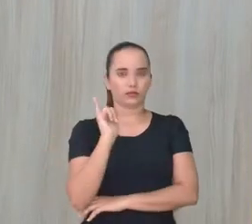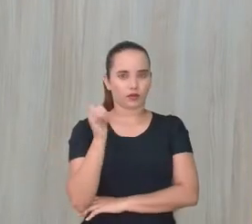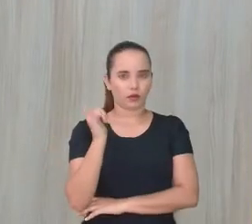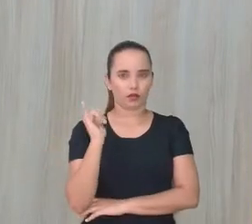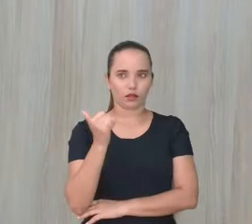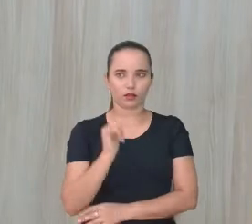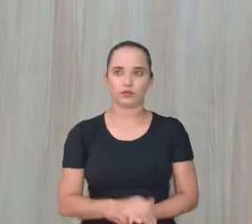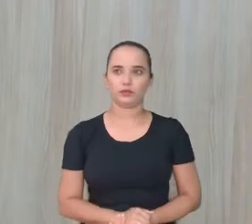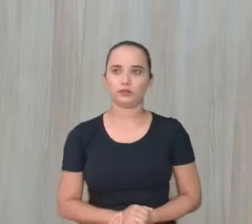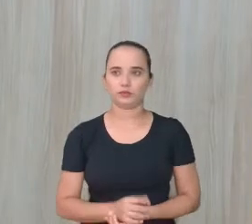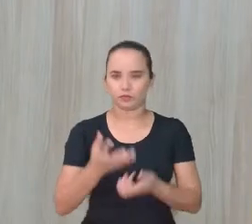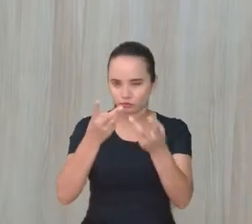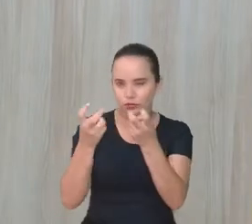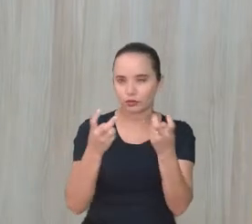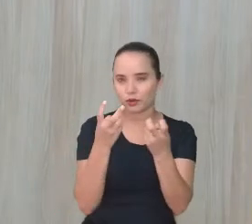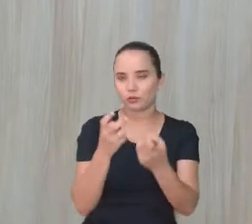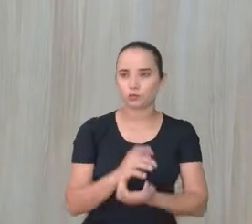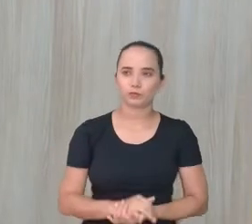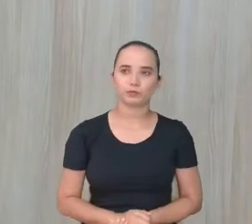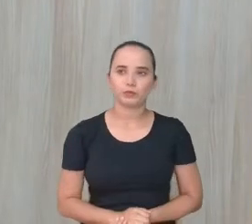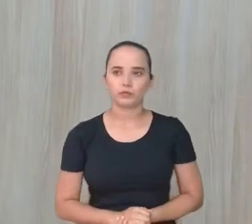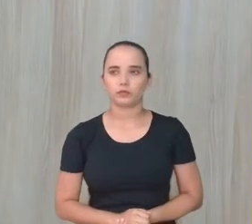professor. Notaram?